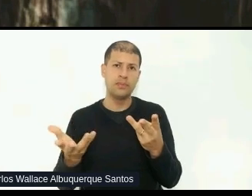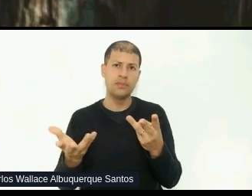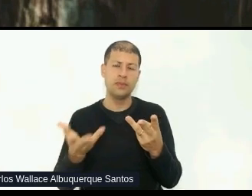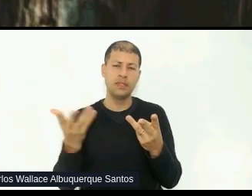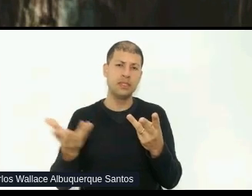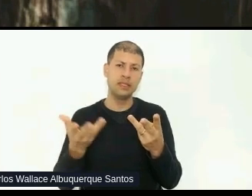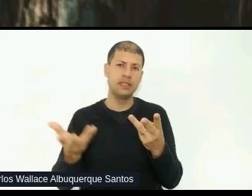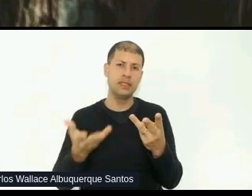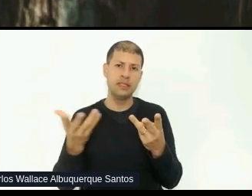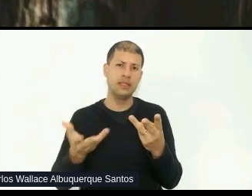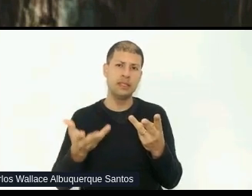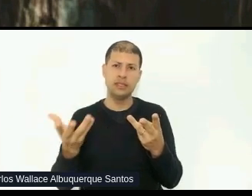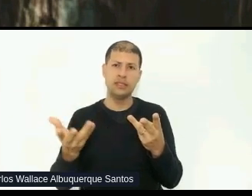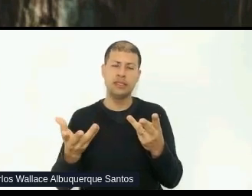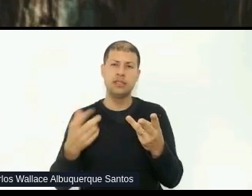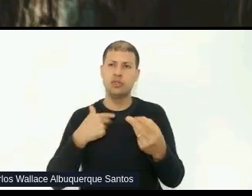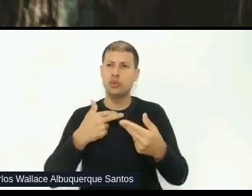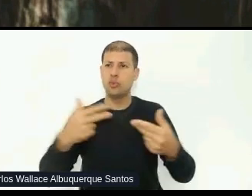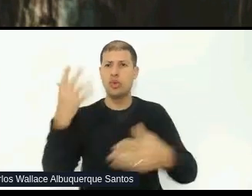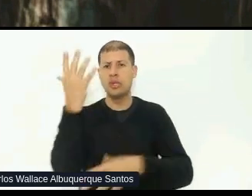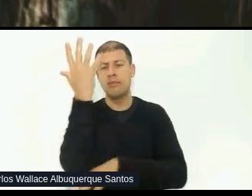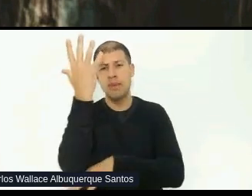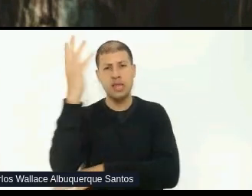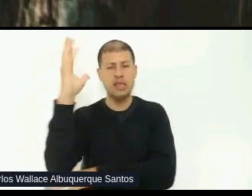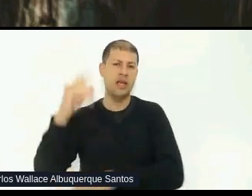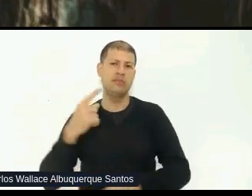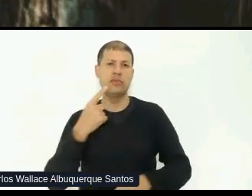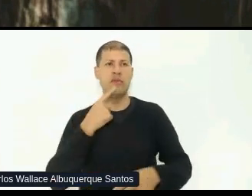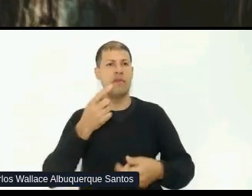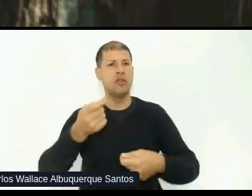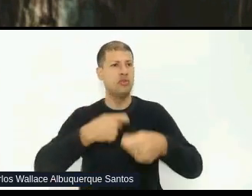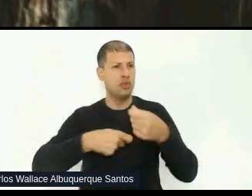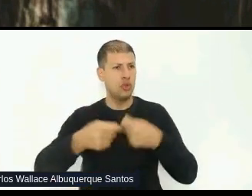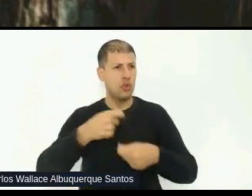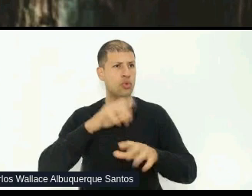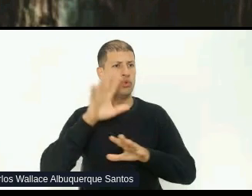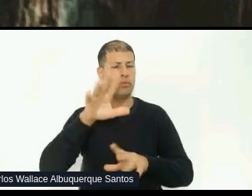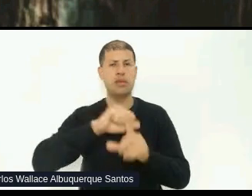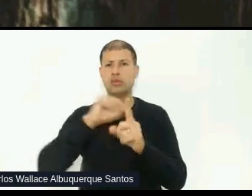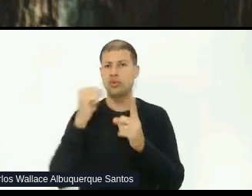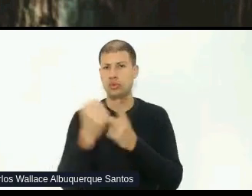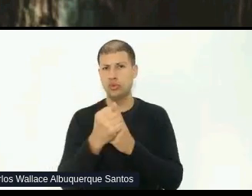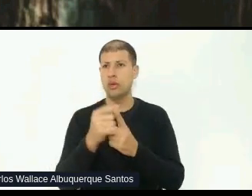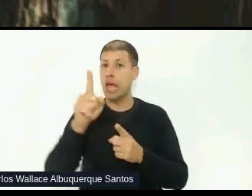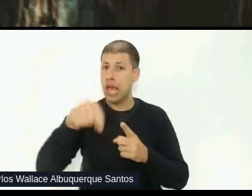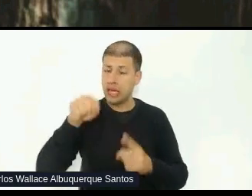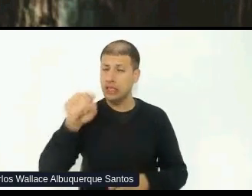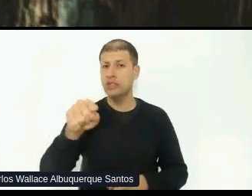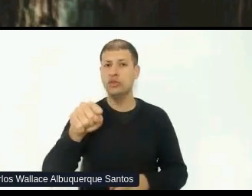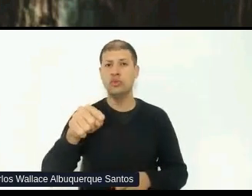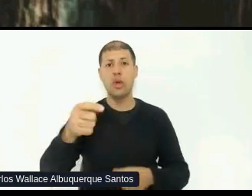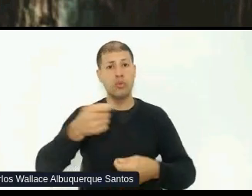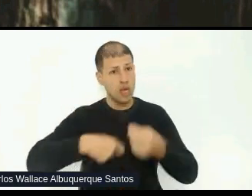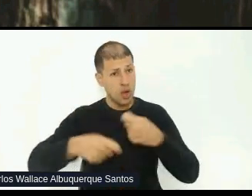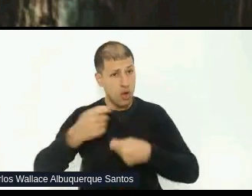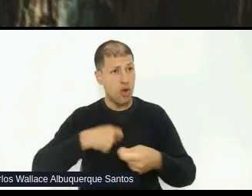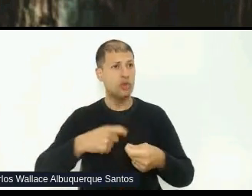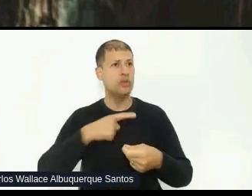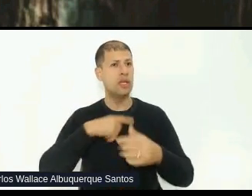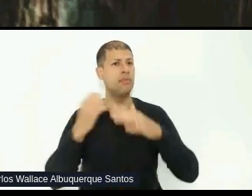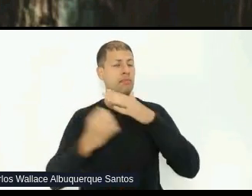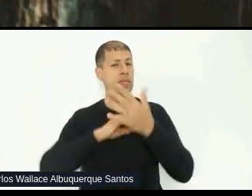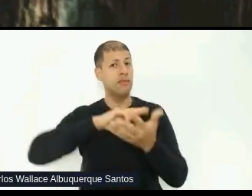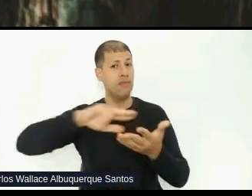de questões ambientais. Quando eu falo de negócios de impacto social, ele é isso, ele é um negócio. A gente tem diversas empresas